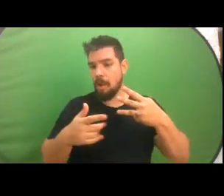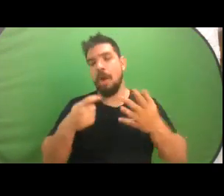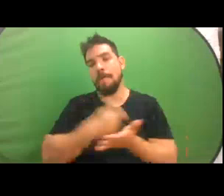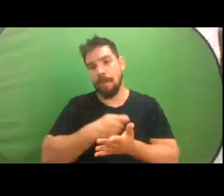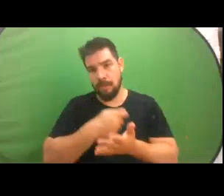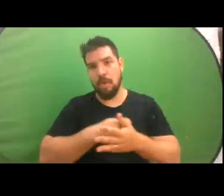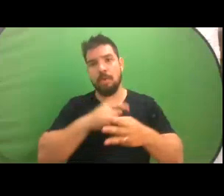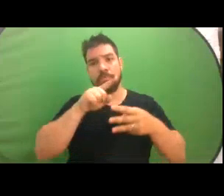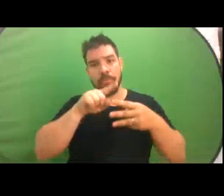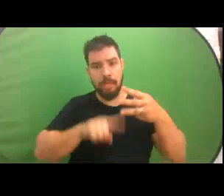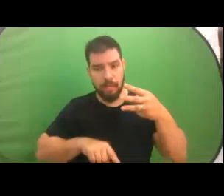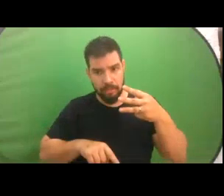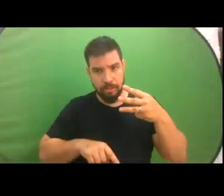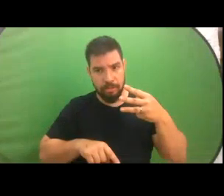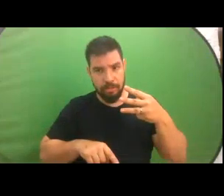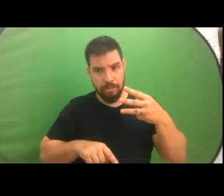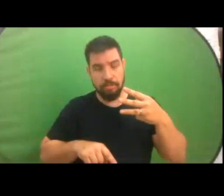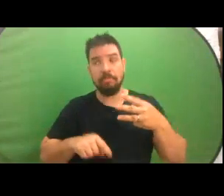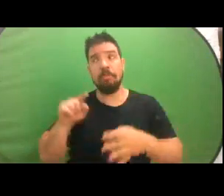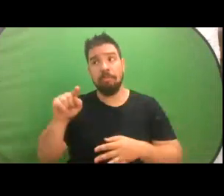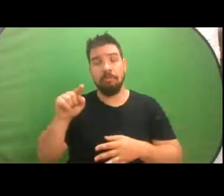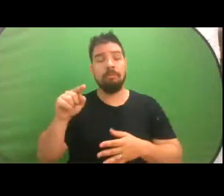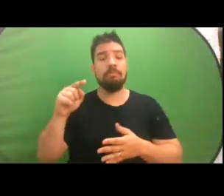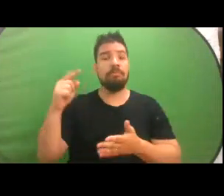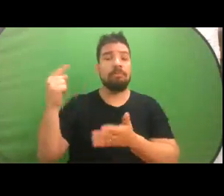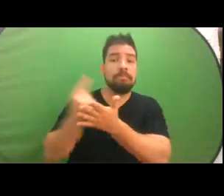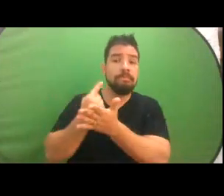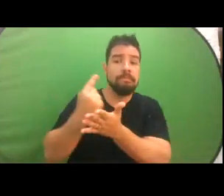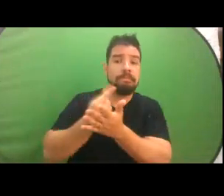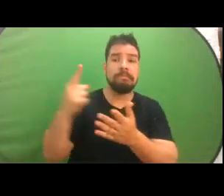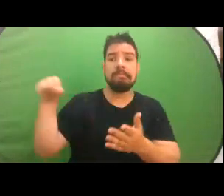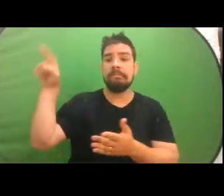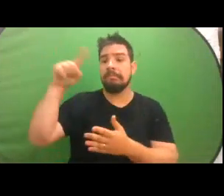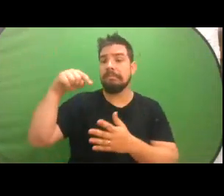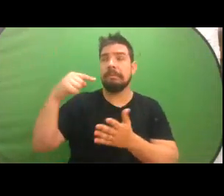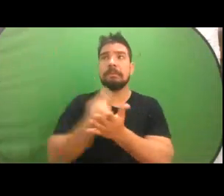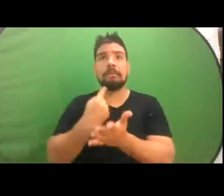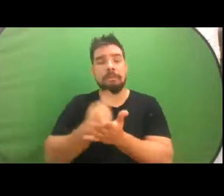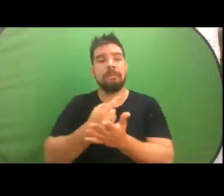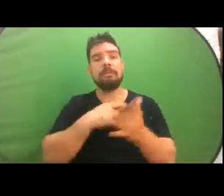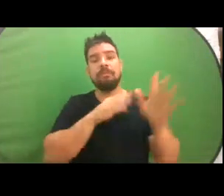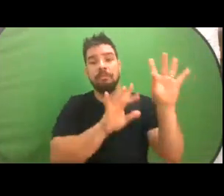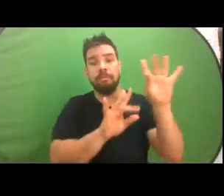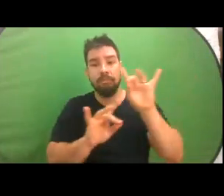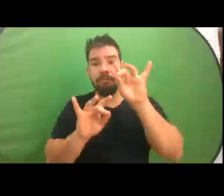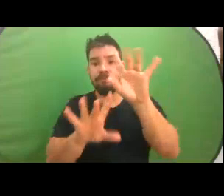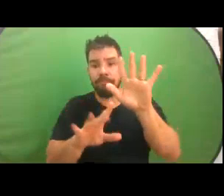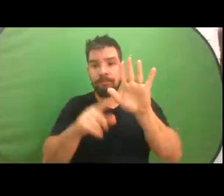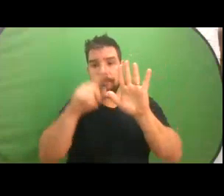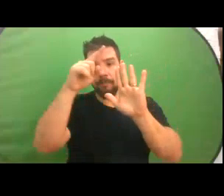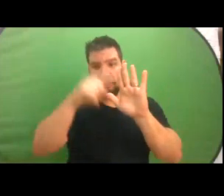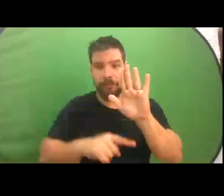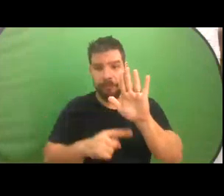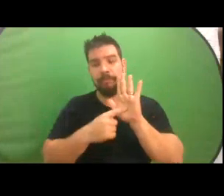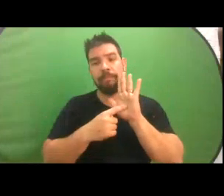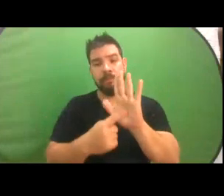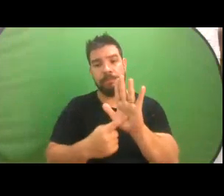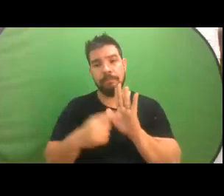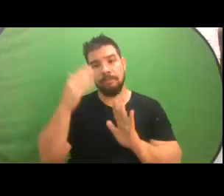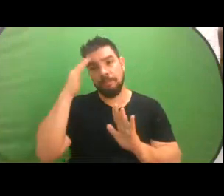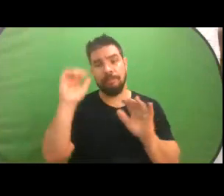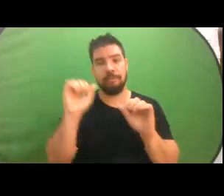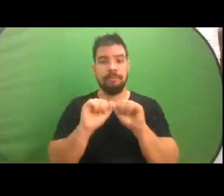foram questões que surgiram no meio de vocês, então eu trouxe para cá para já esclarecer, né? E